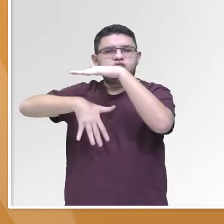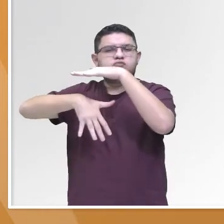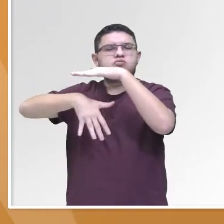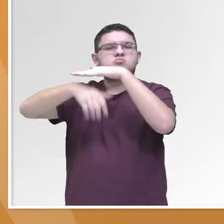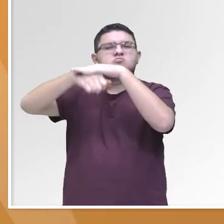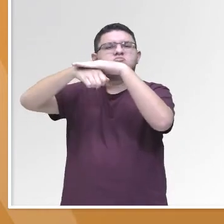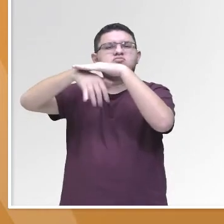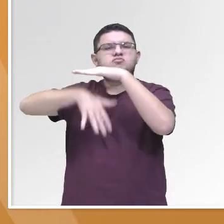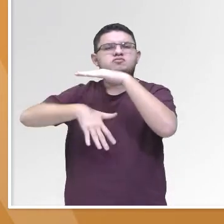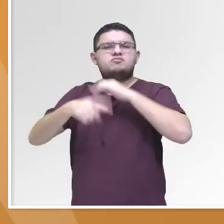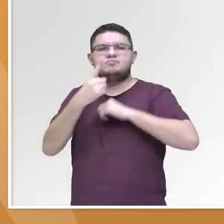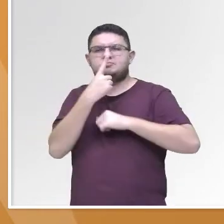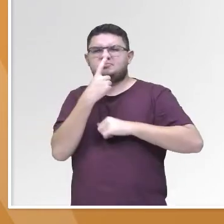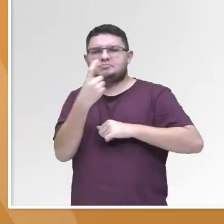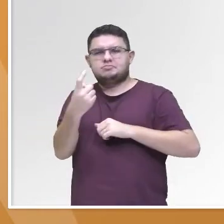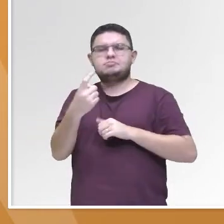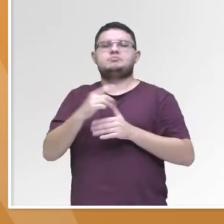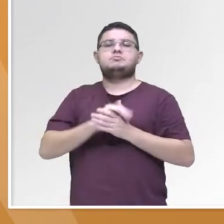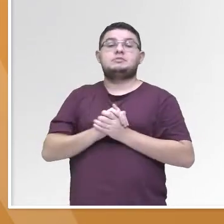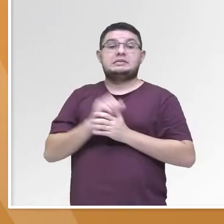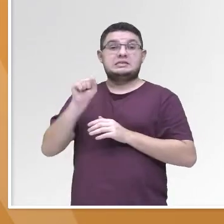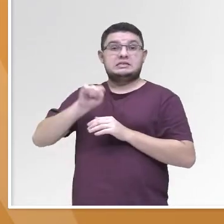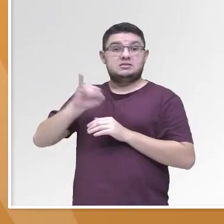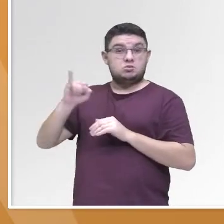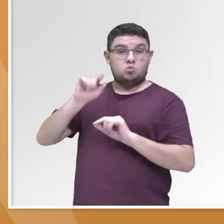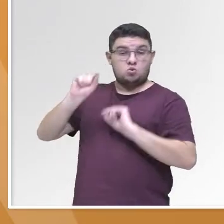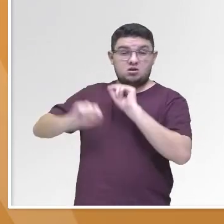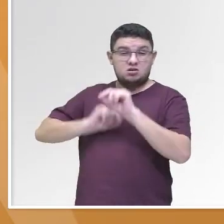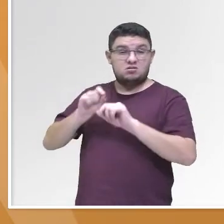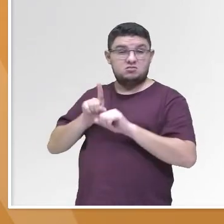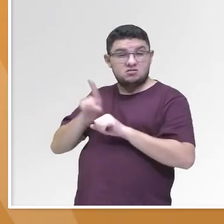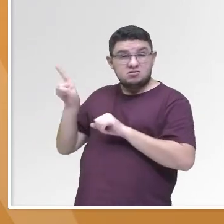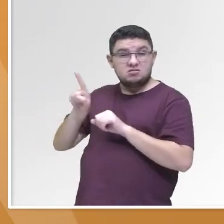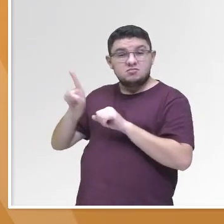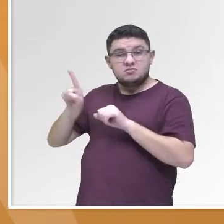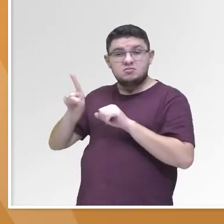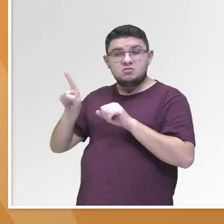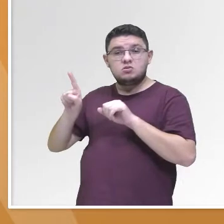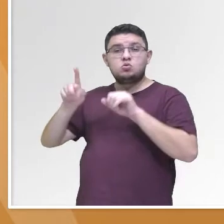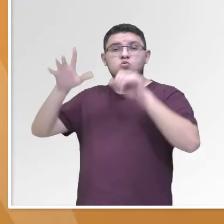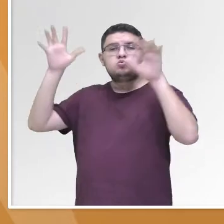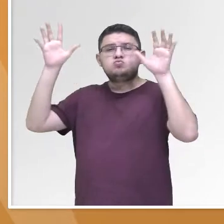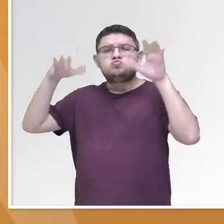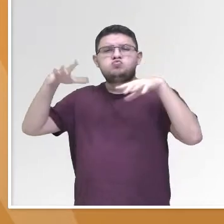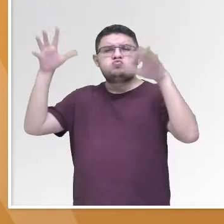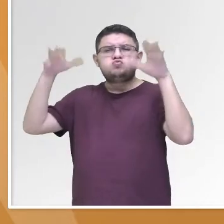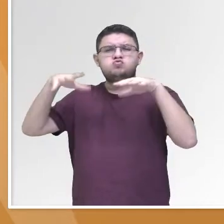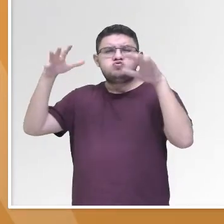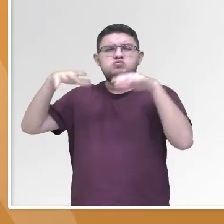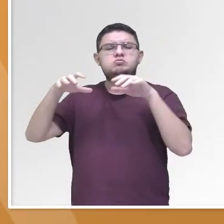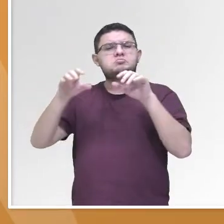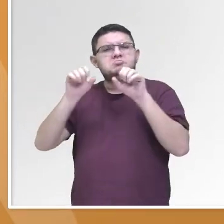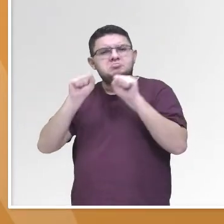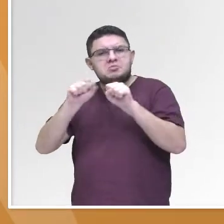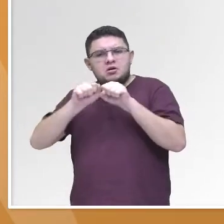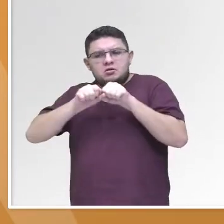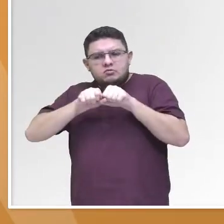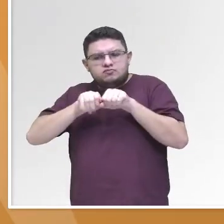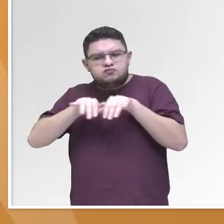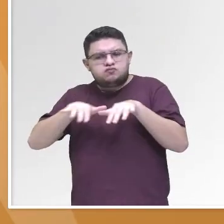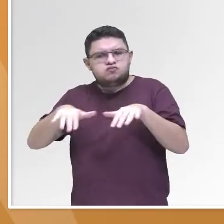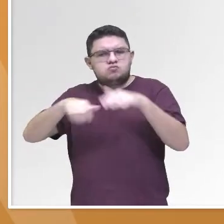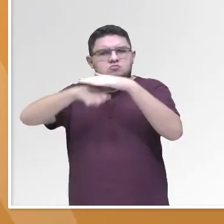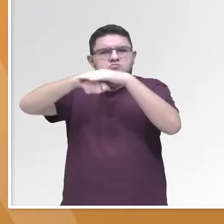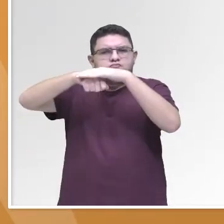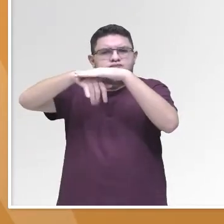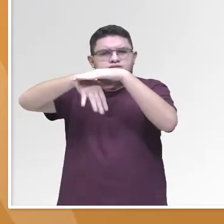no solo. Se ocorrer uma chuva aí, por exemplo, também vai ocasionar a infiltração de todo esse lixo. E muitas